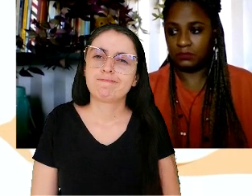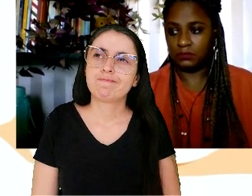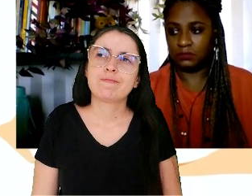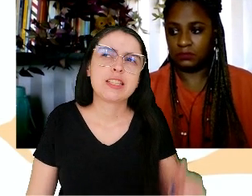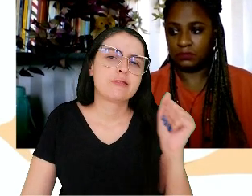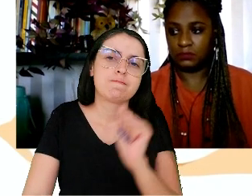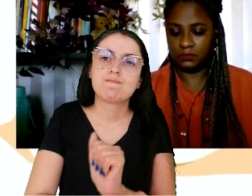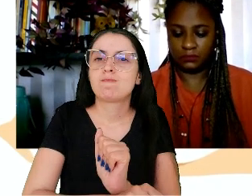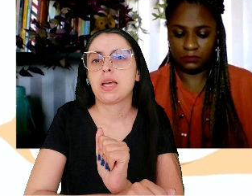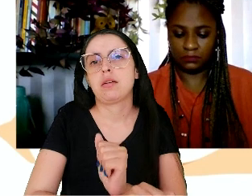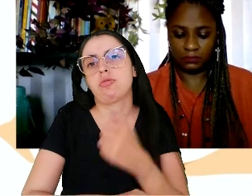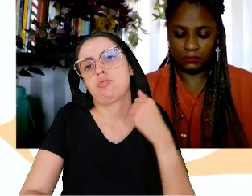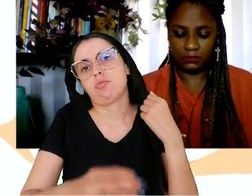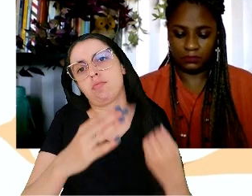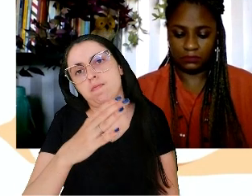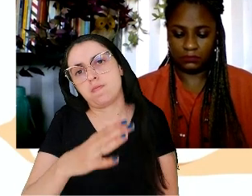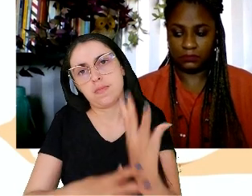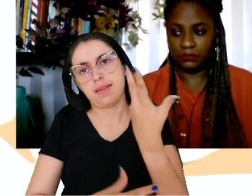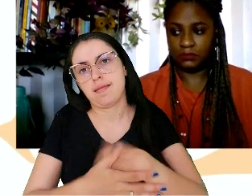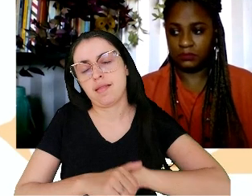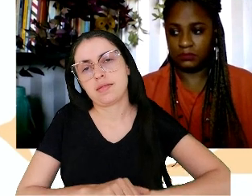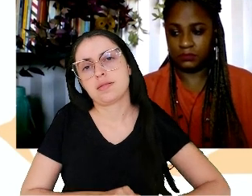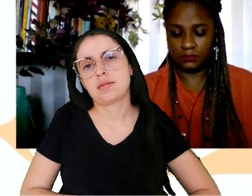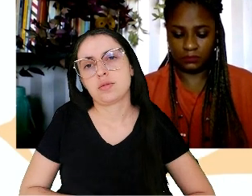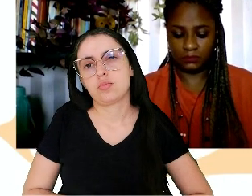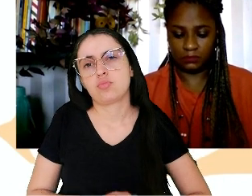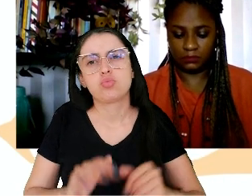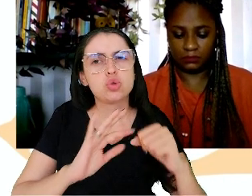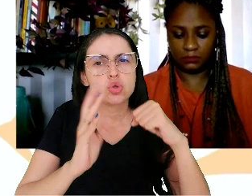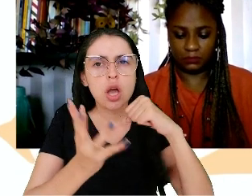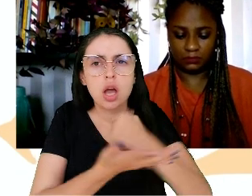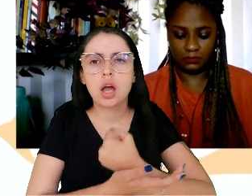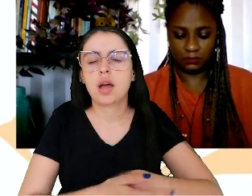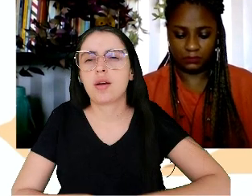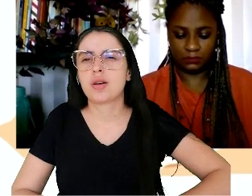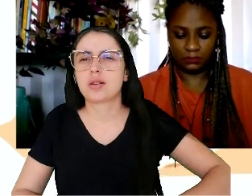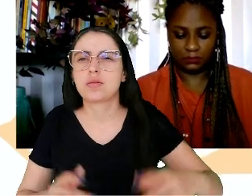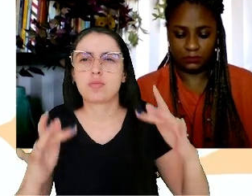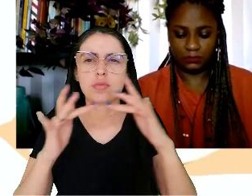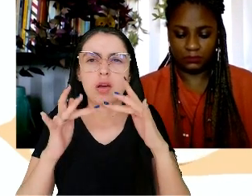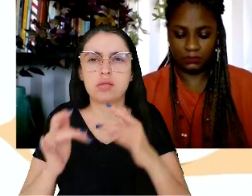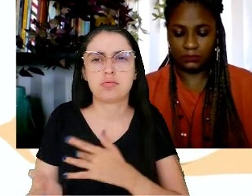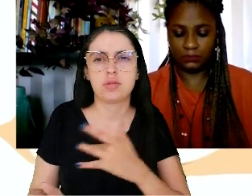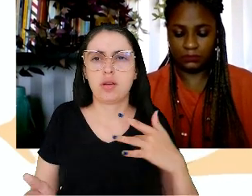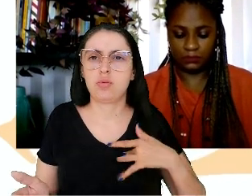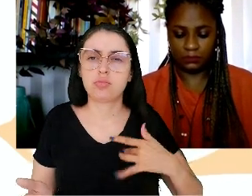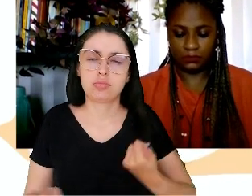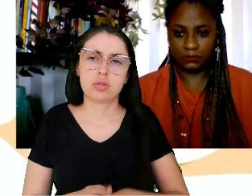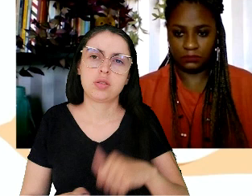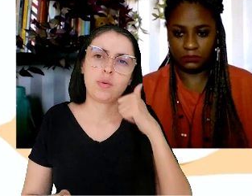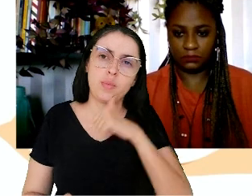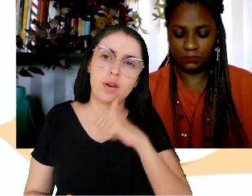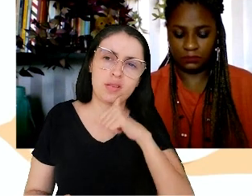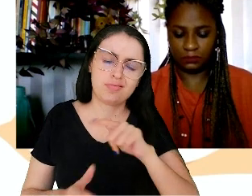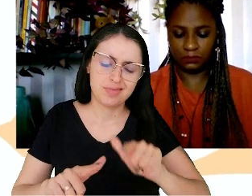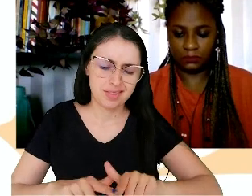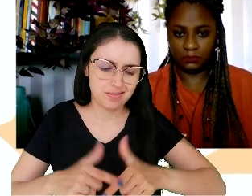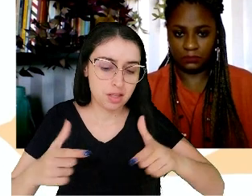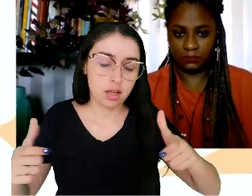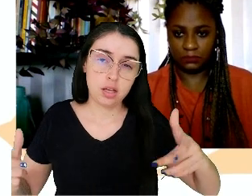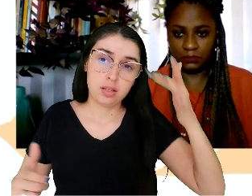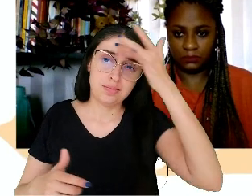minha produção. Então, o impacto da pandemia na questão da saúde dessas mulheres, essa